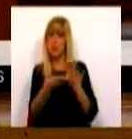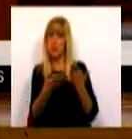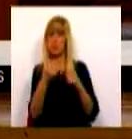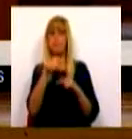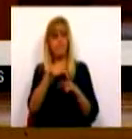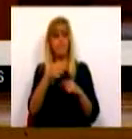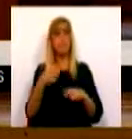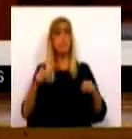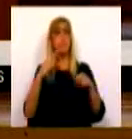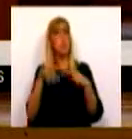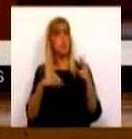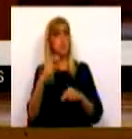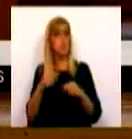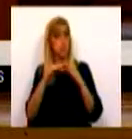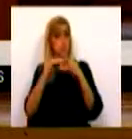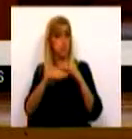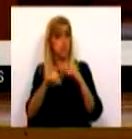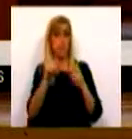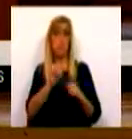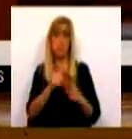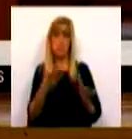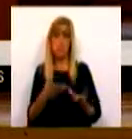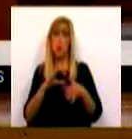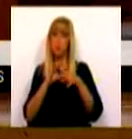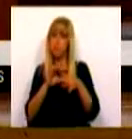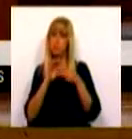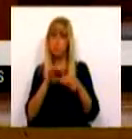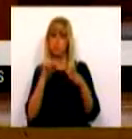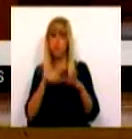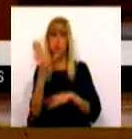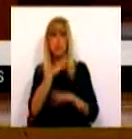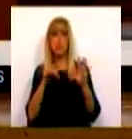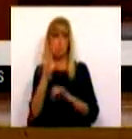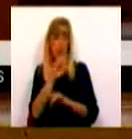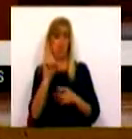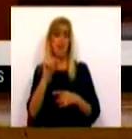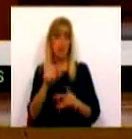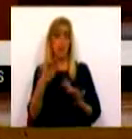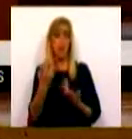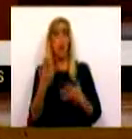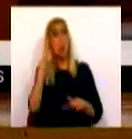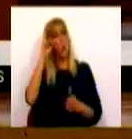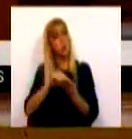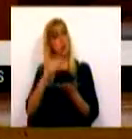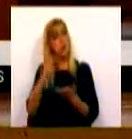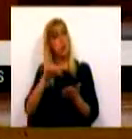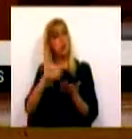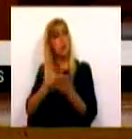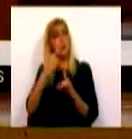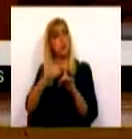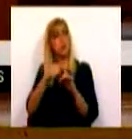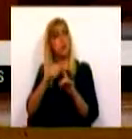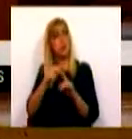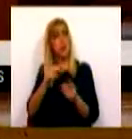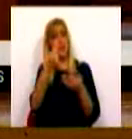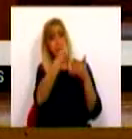de modernização e de sustentabilidade, de coesão interna e europeia, e da qual têm resultado benefícios